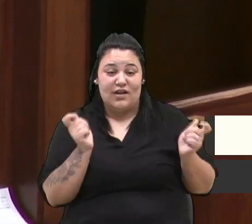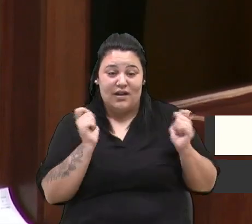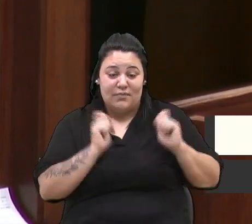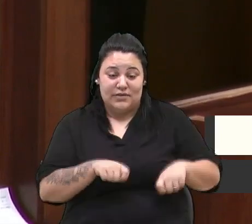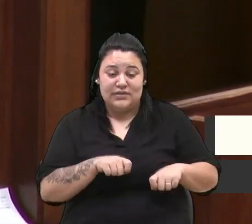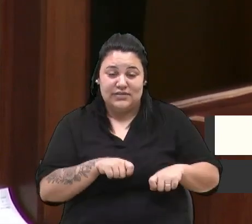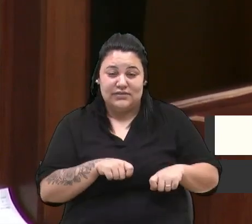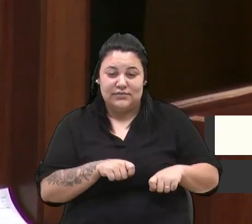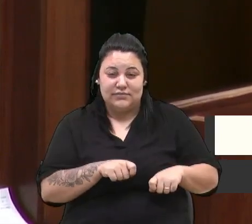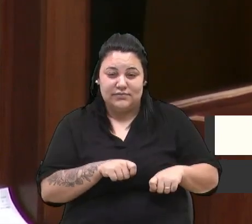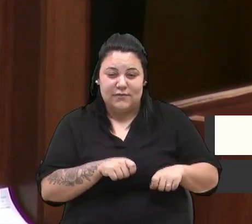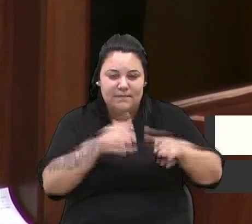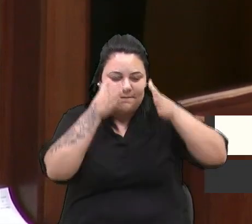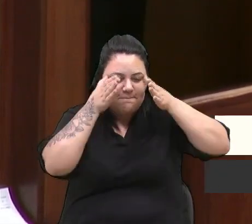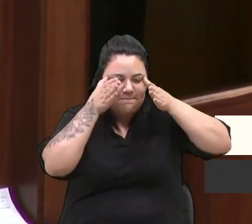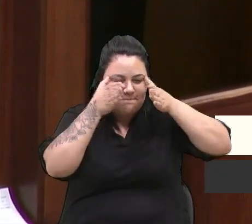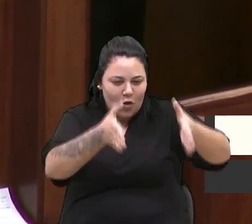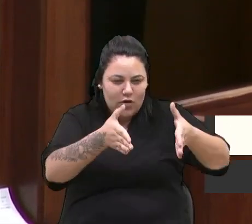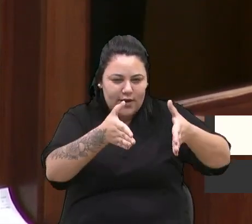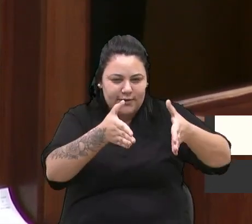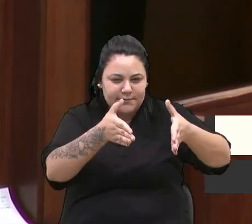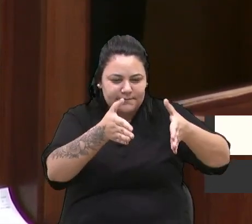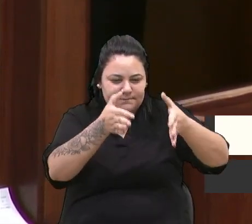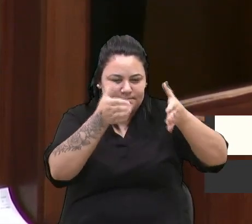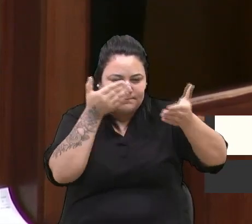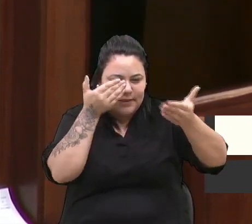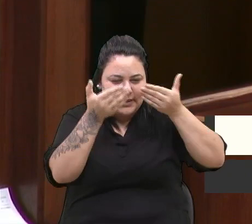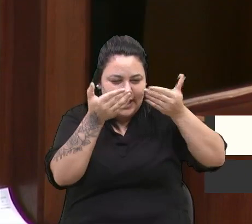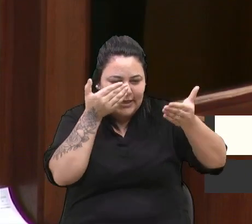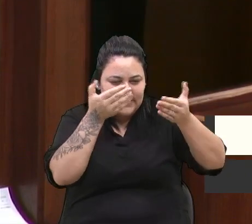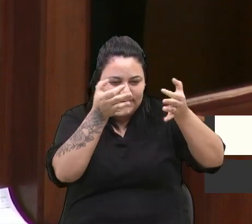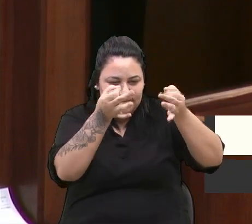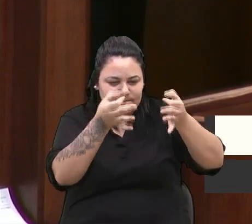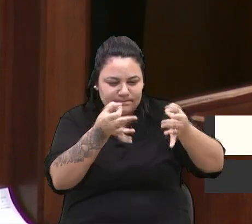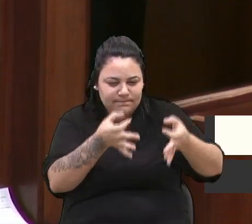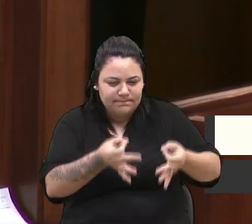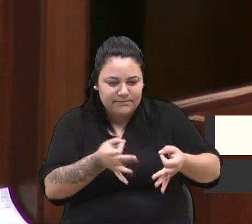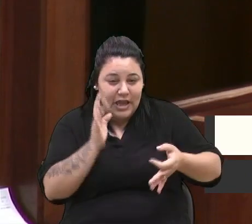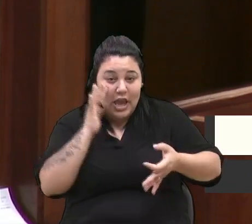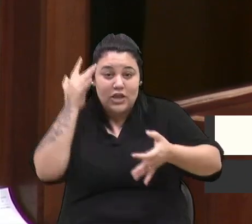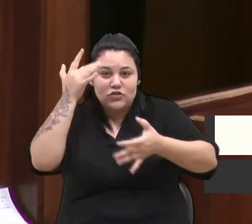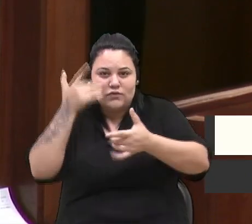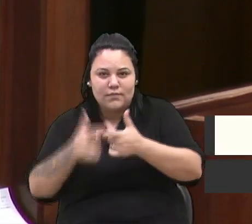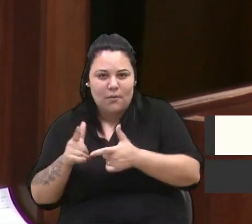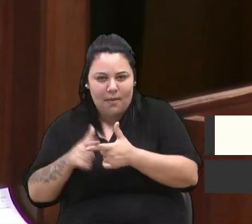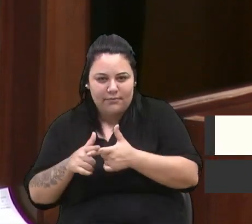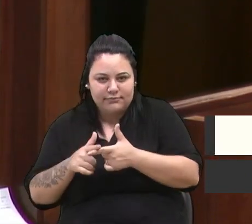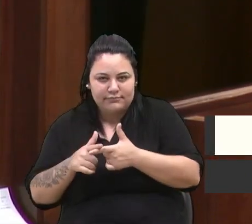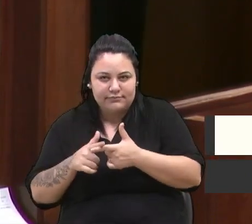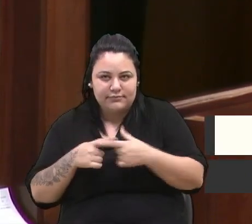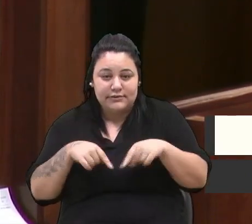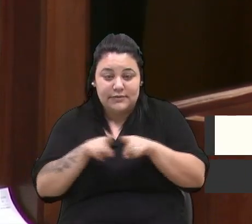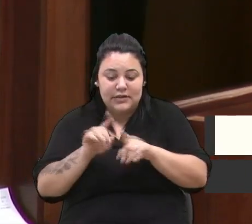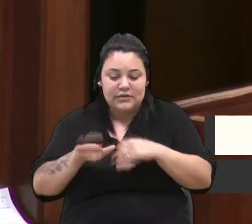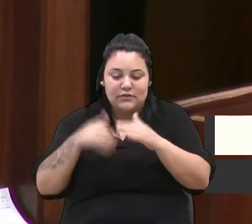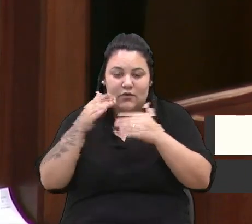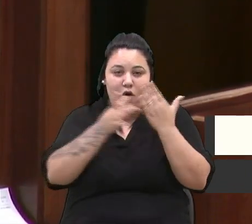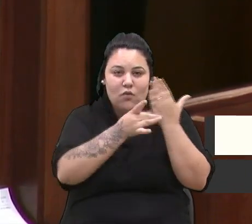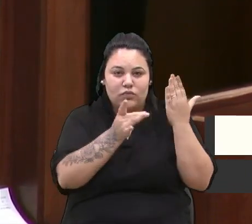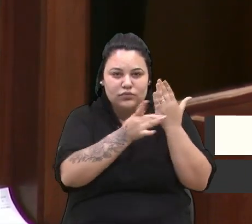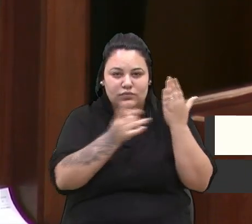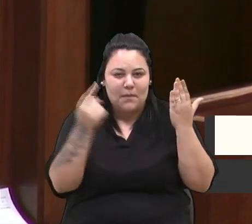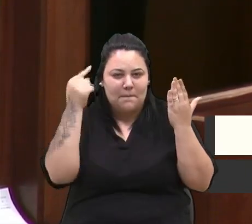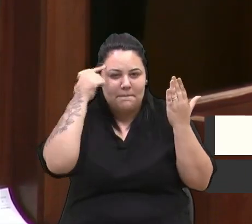de concentrar, sintetizar, analisar e tomar decisões, além de desenvolver habilidades de